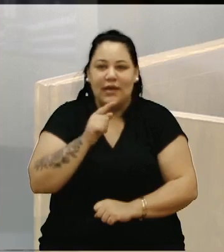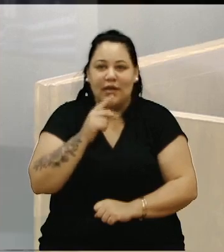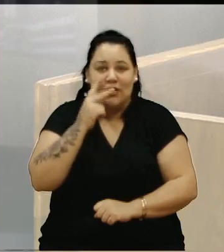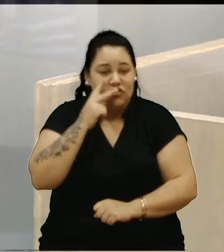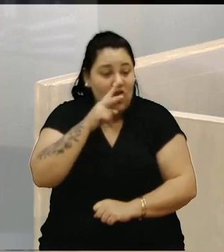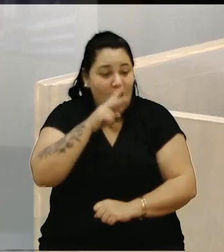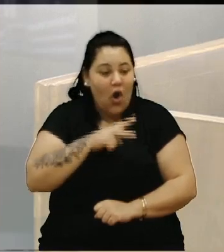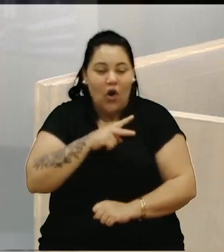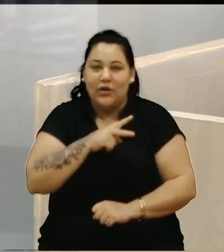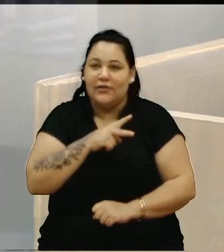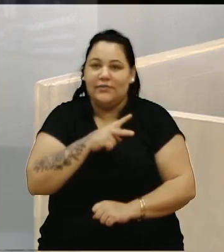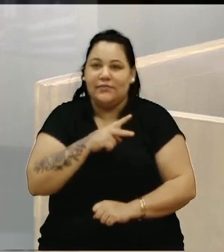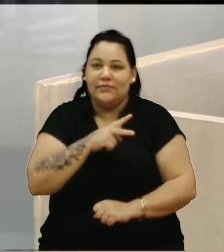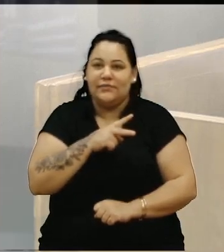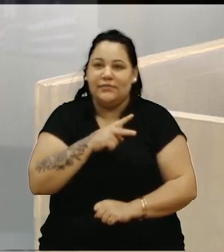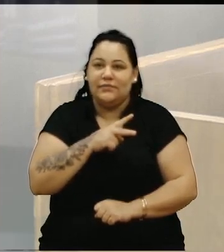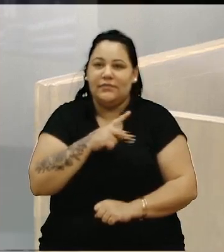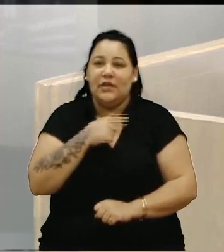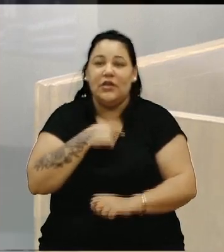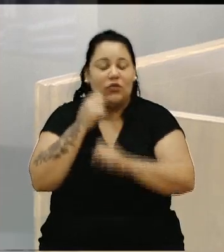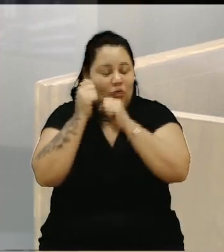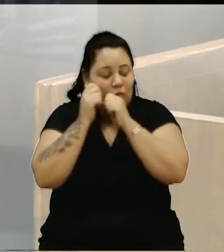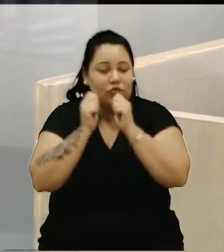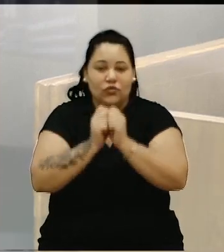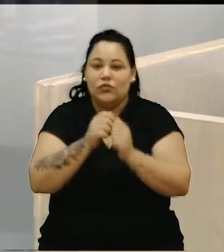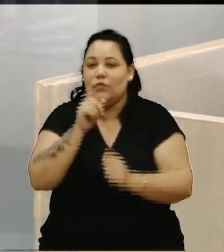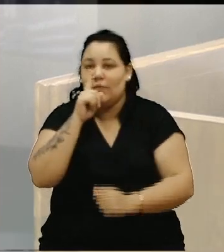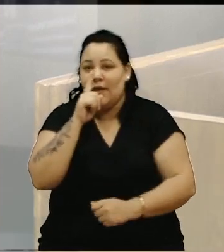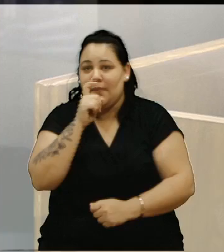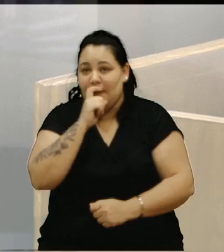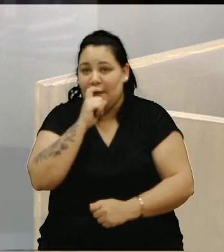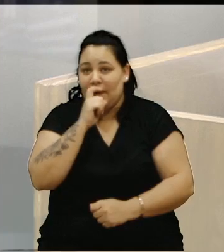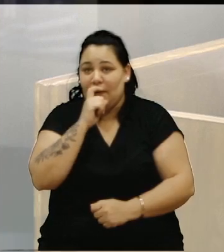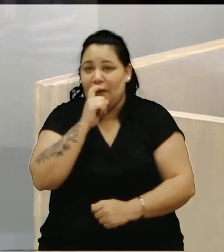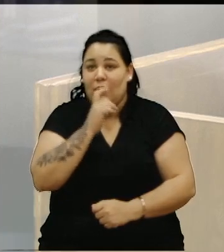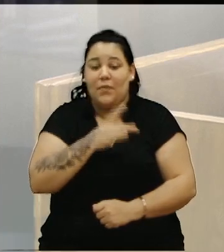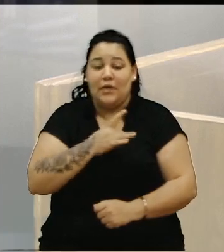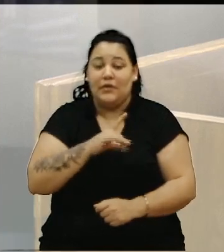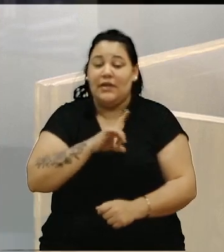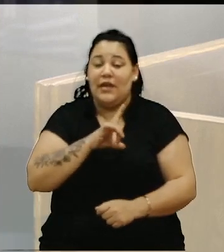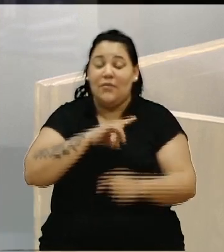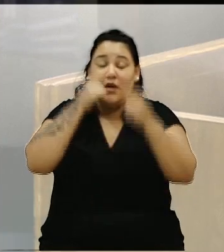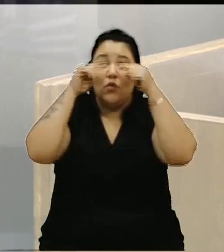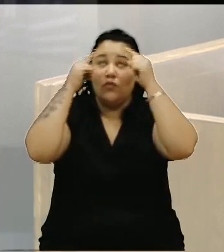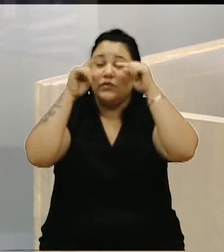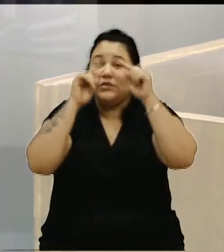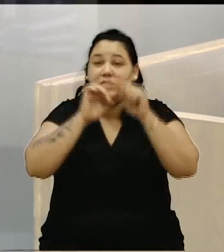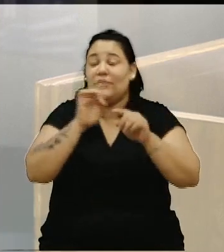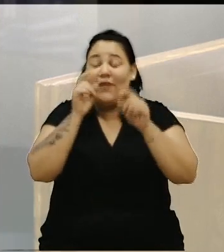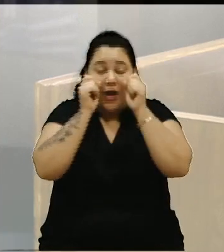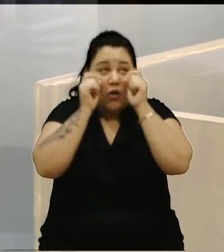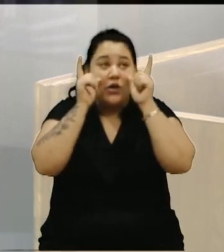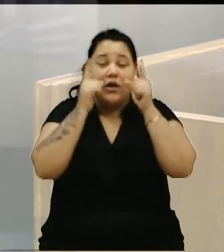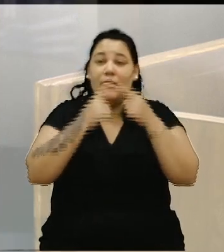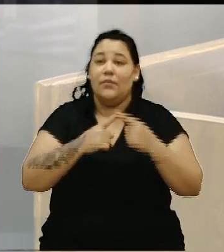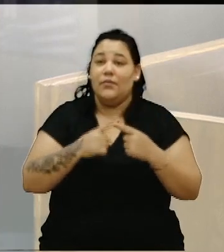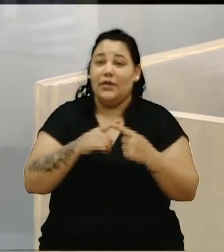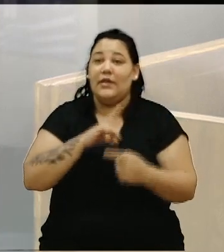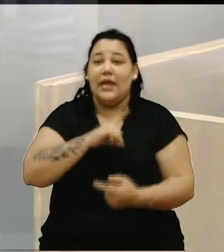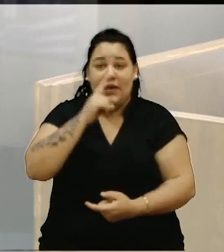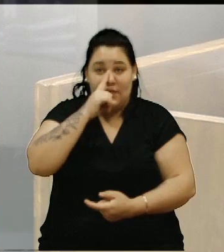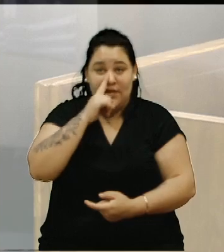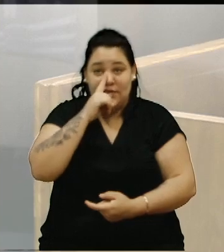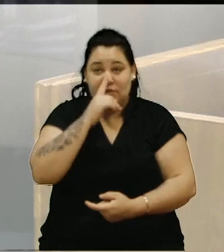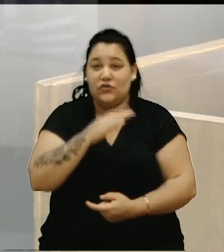Ele dorme no meio de mim e do meu marido com medo que ele vai ter uma convulsão, medo que ele não vai acordar, porque existe grande risco